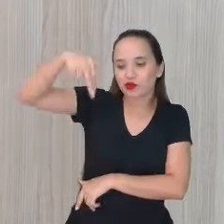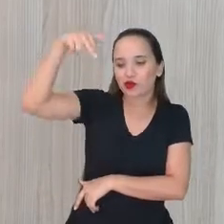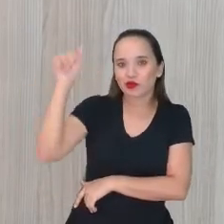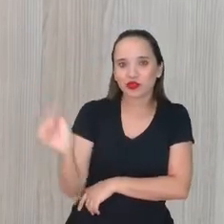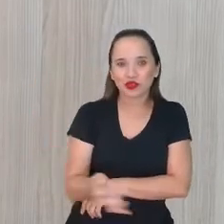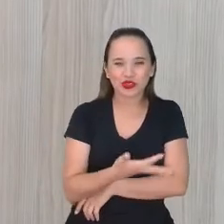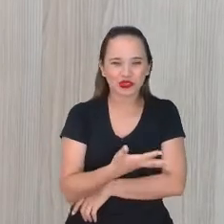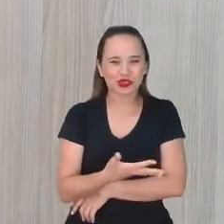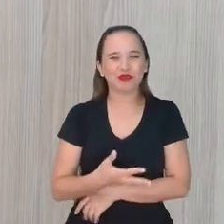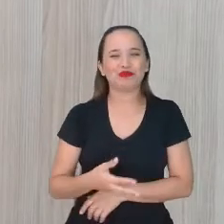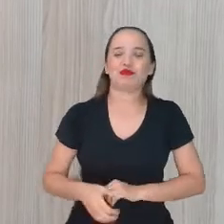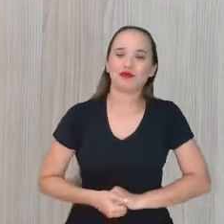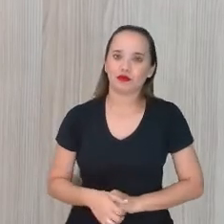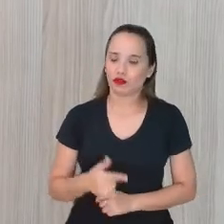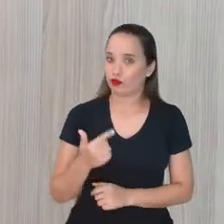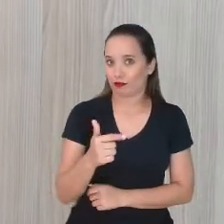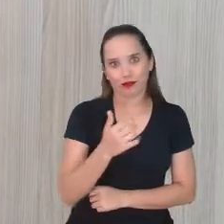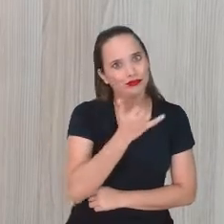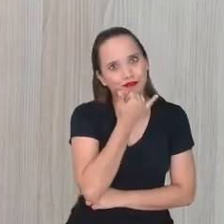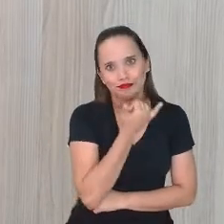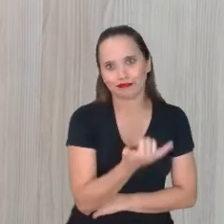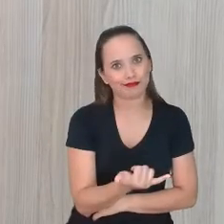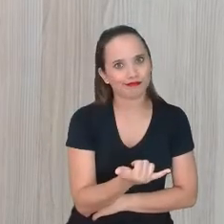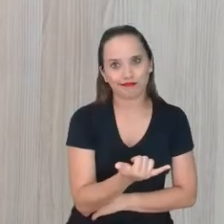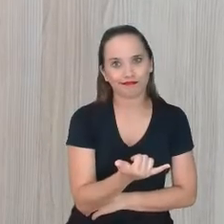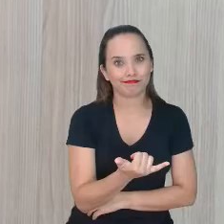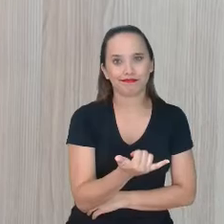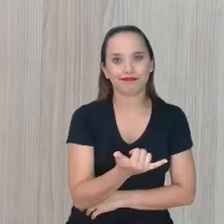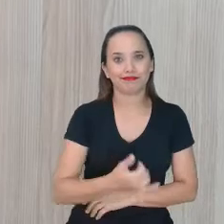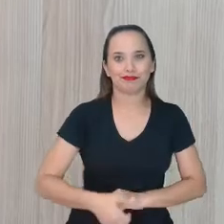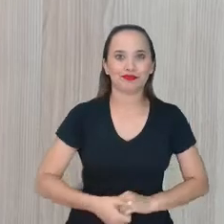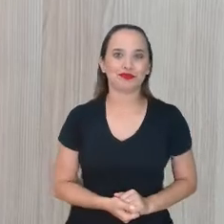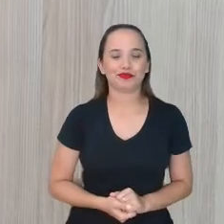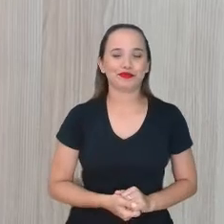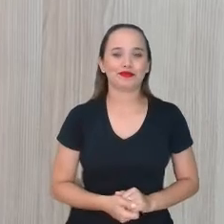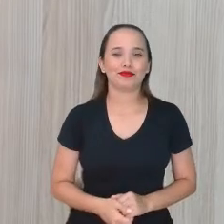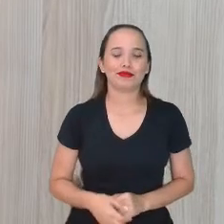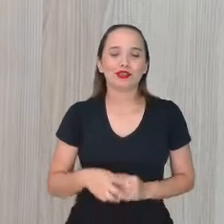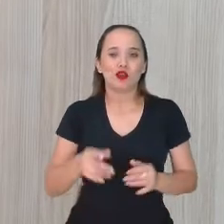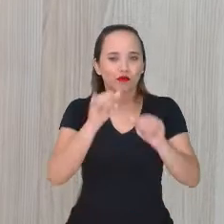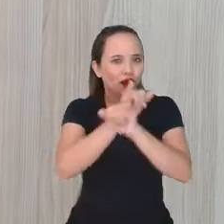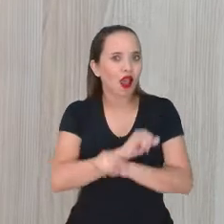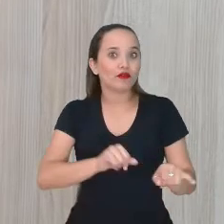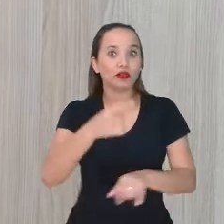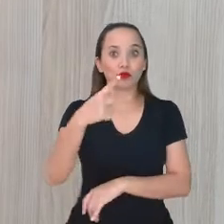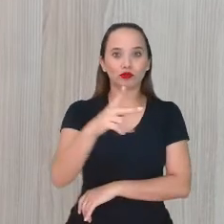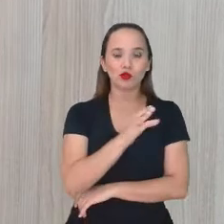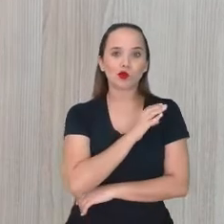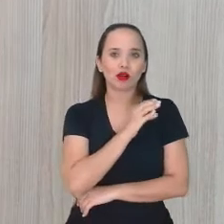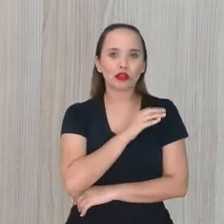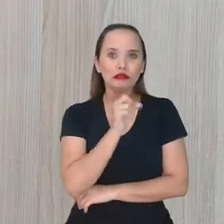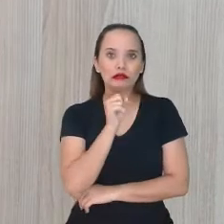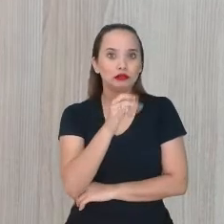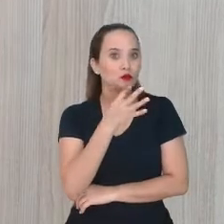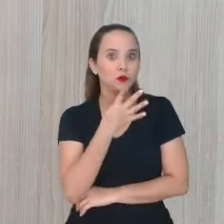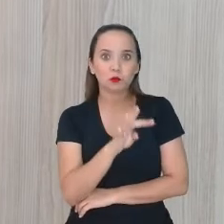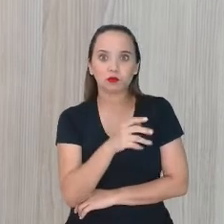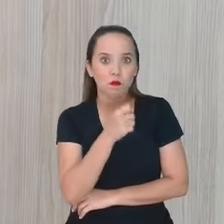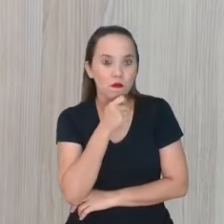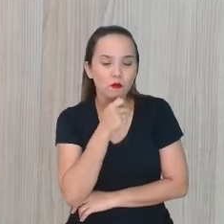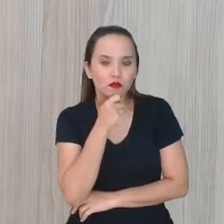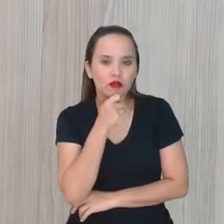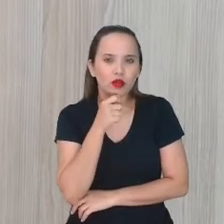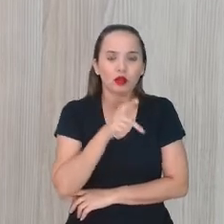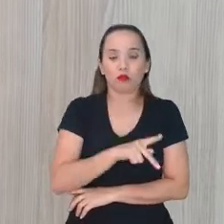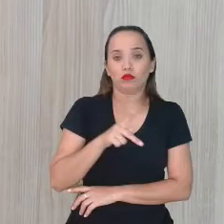Nordeste. Então, enfim, não tem desculpa, né? Não tem desculpa. Fala aí pro seu coleguinha que não conhece. Professor, se você